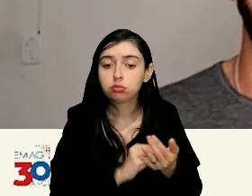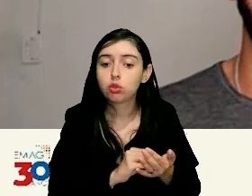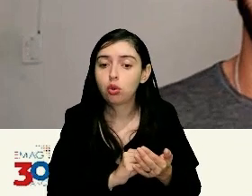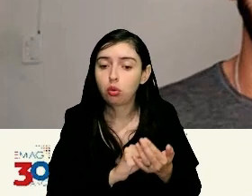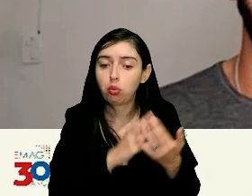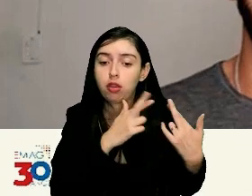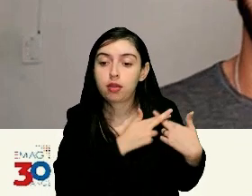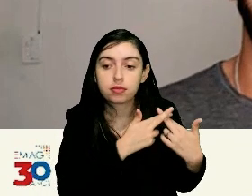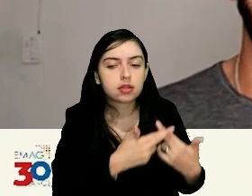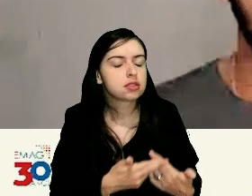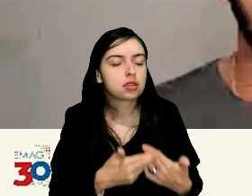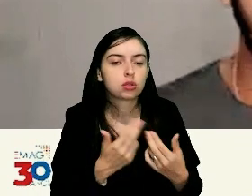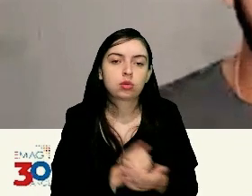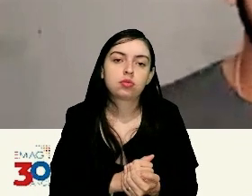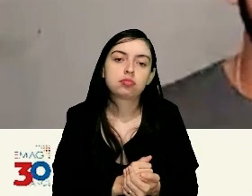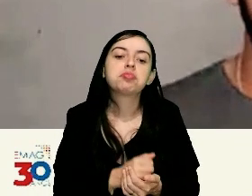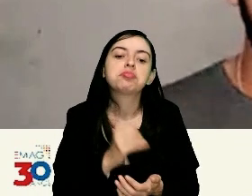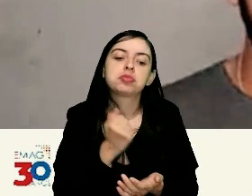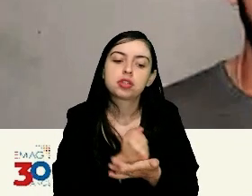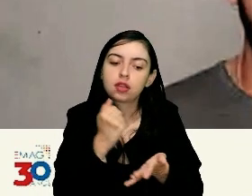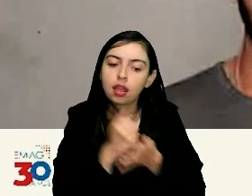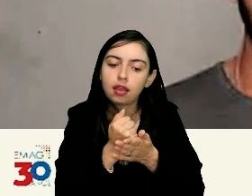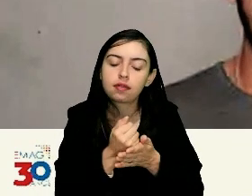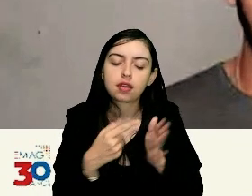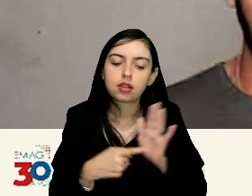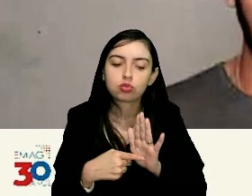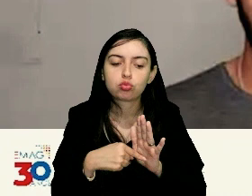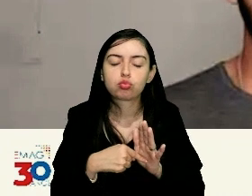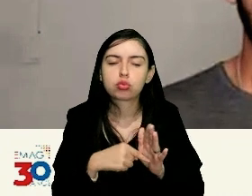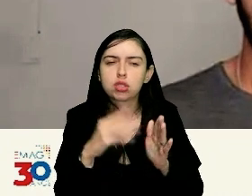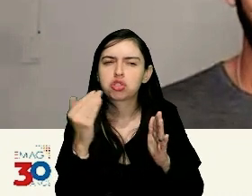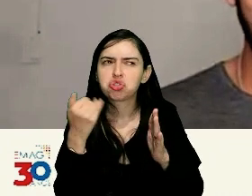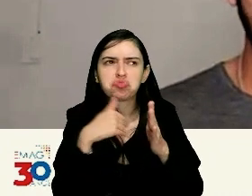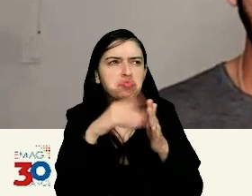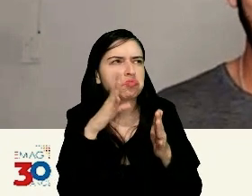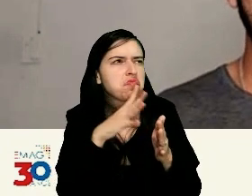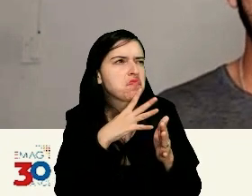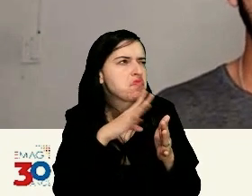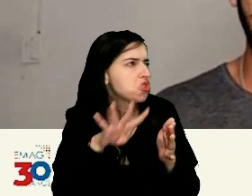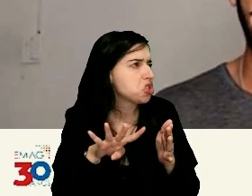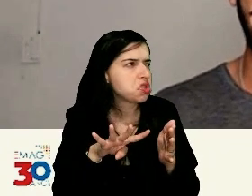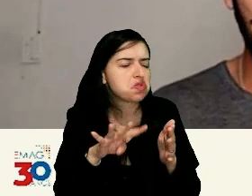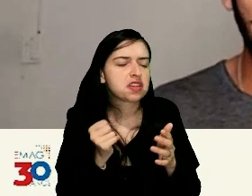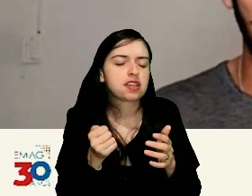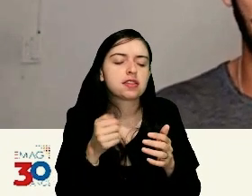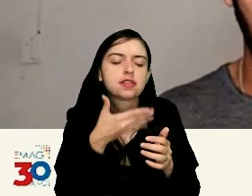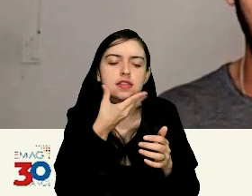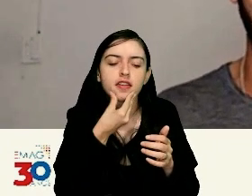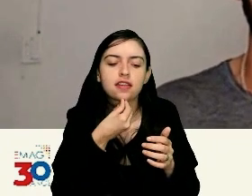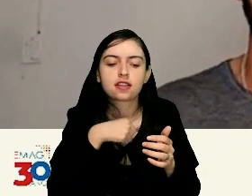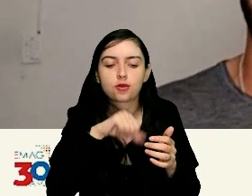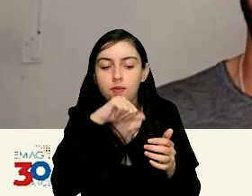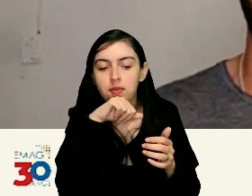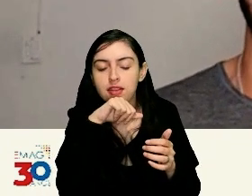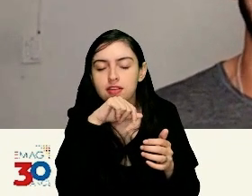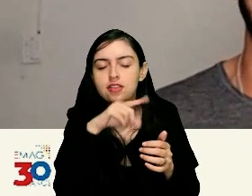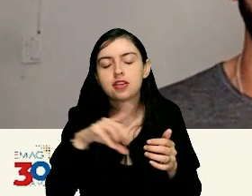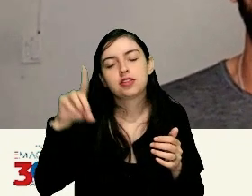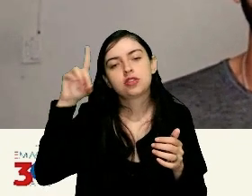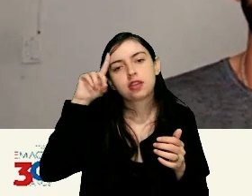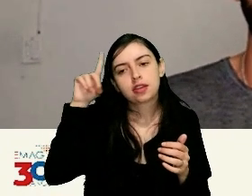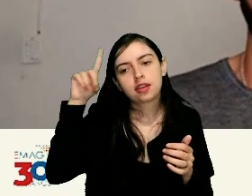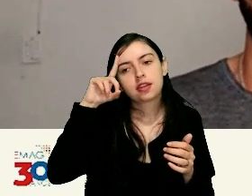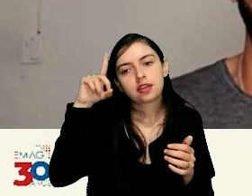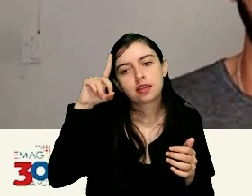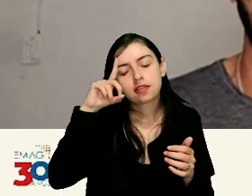E diante do desconhecido que é a paternidade, porque a paternidade é você se deparar diariamente com o desconhecido e